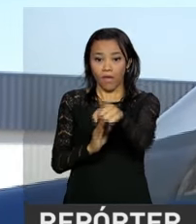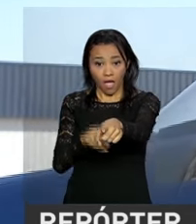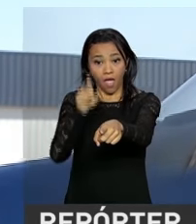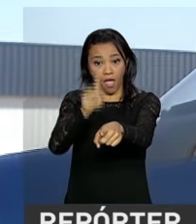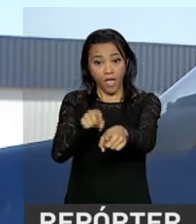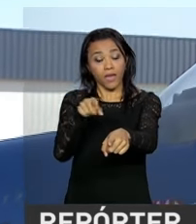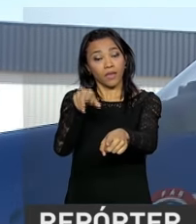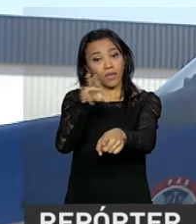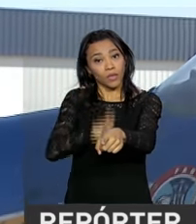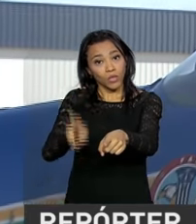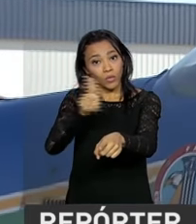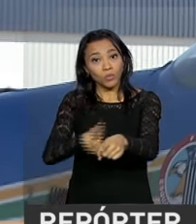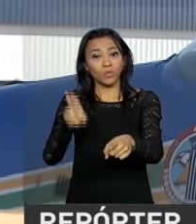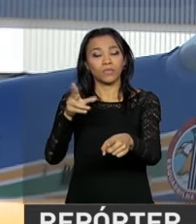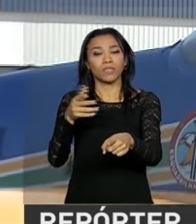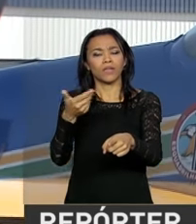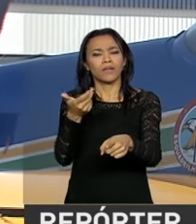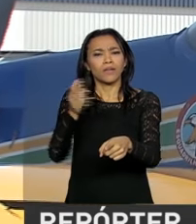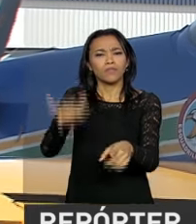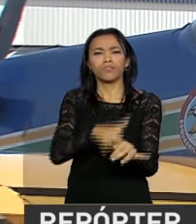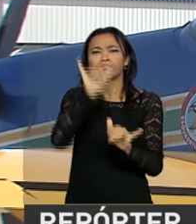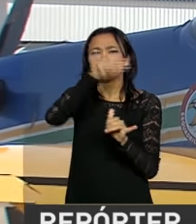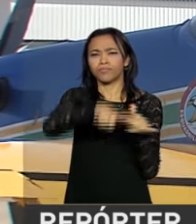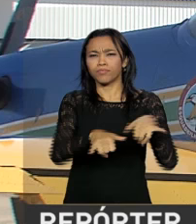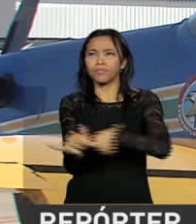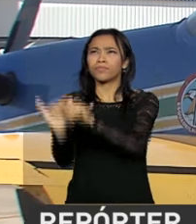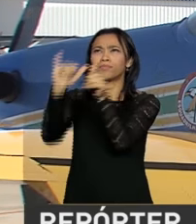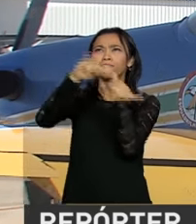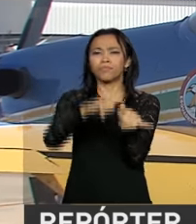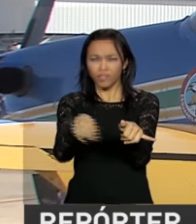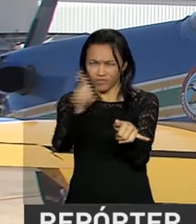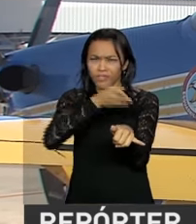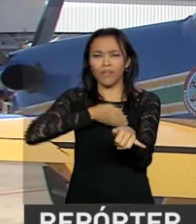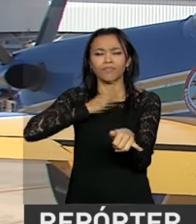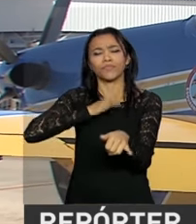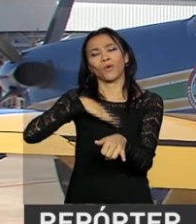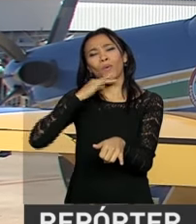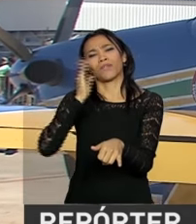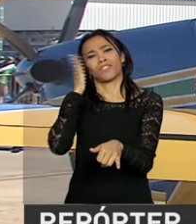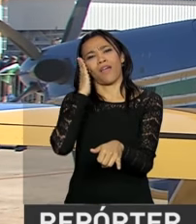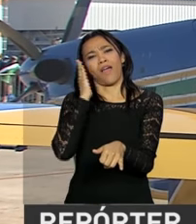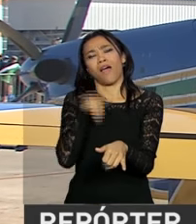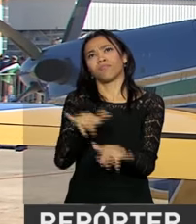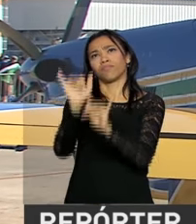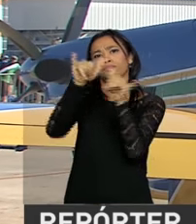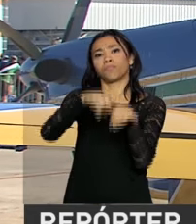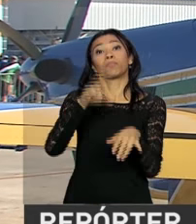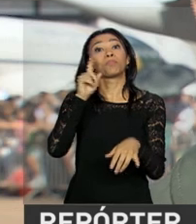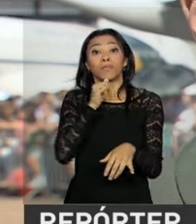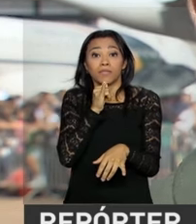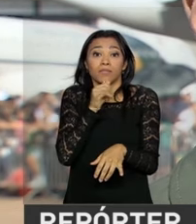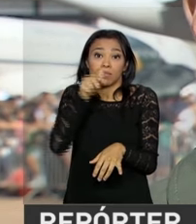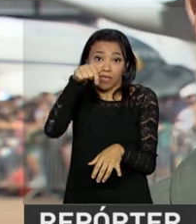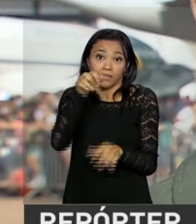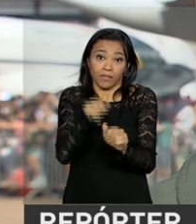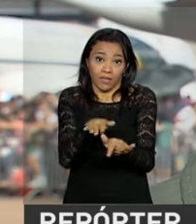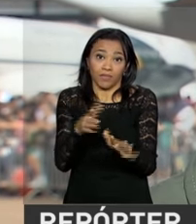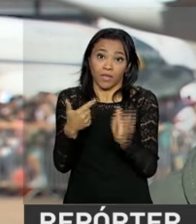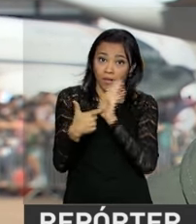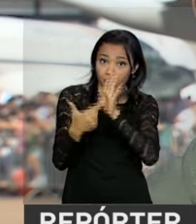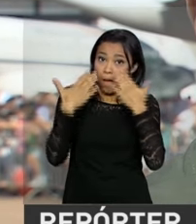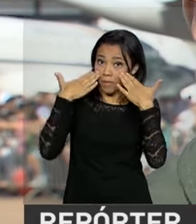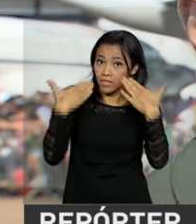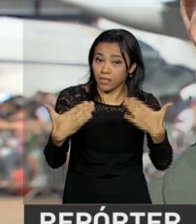da Esquadrilha da Fumaça fazem aquelas acrobacias que todo mundo conhece, como, por exemplo, as do 7 de setembro. Para a gente é uma honra